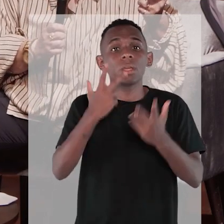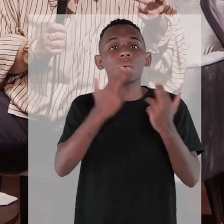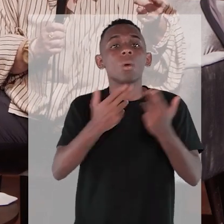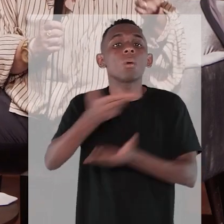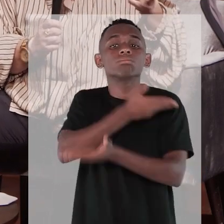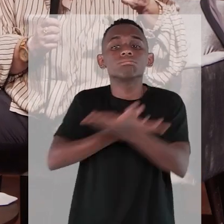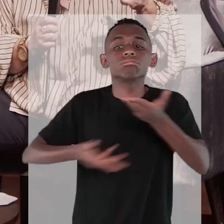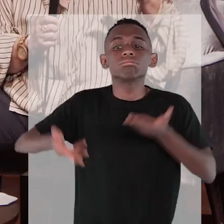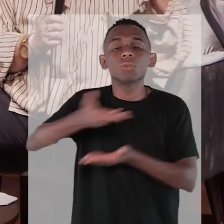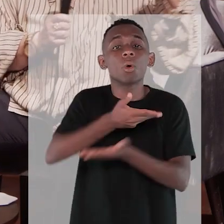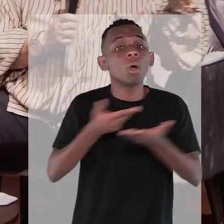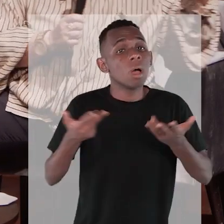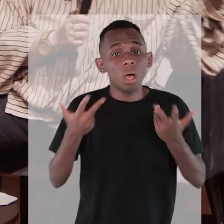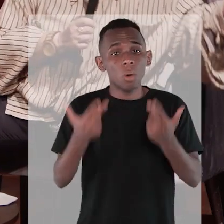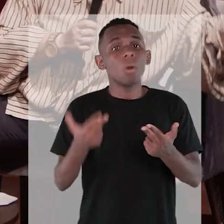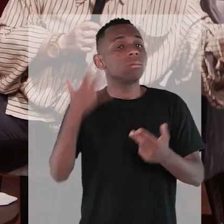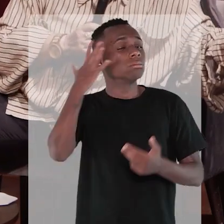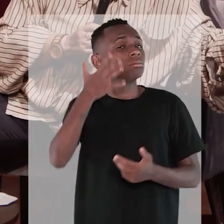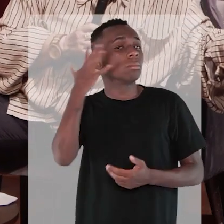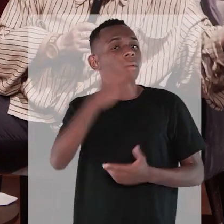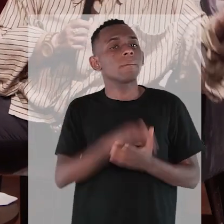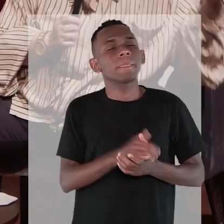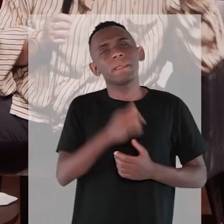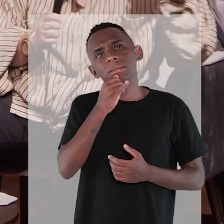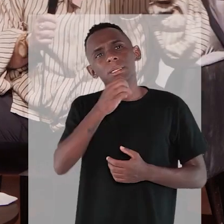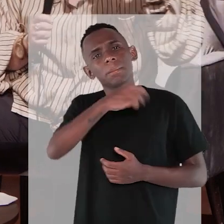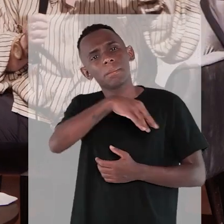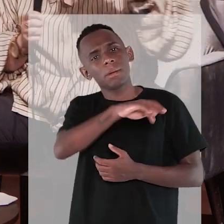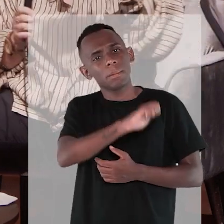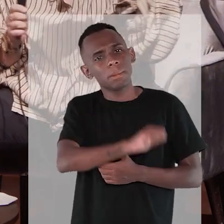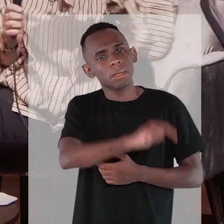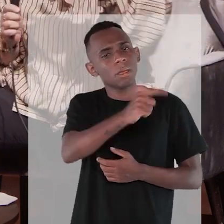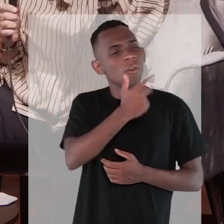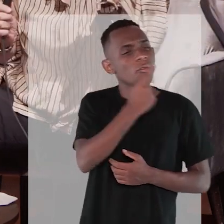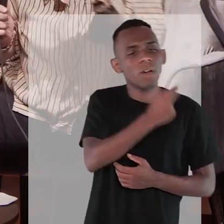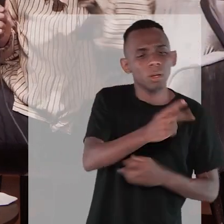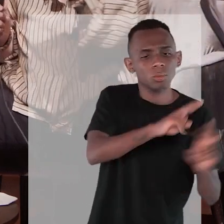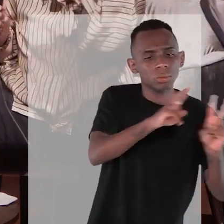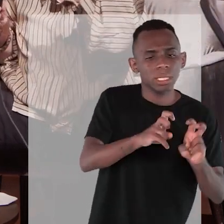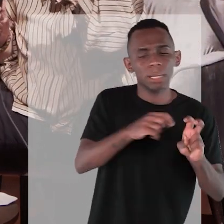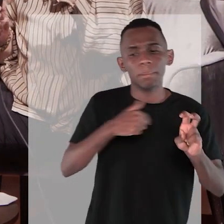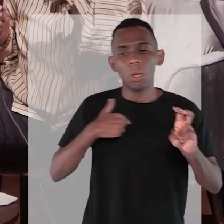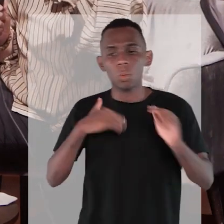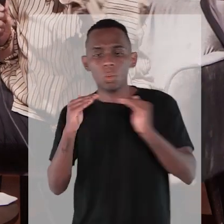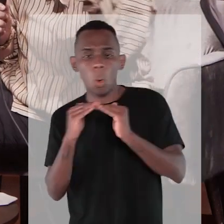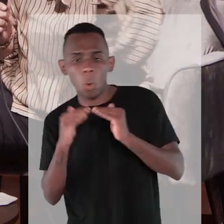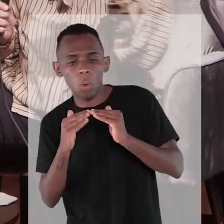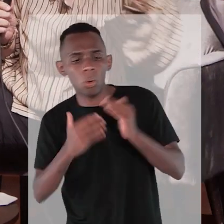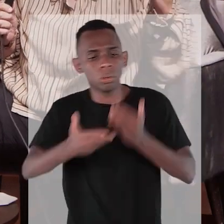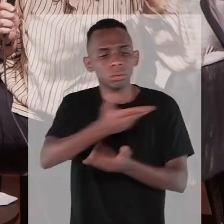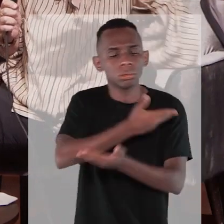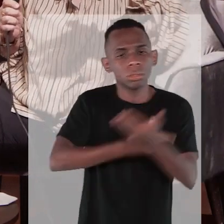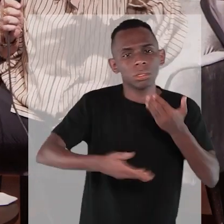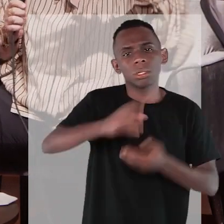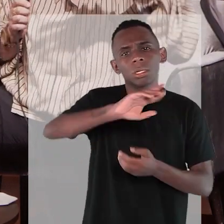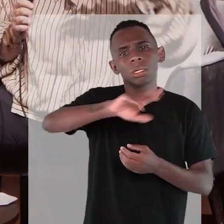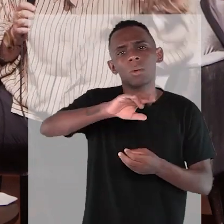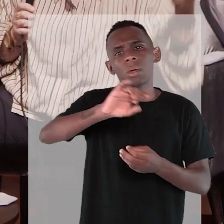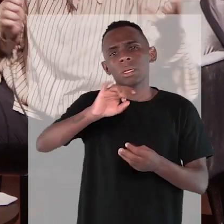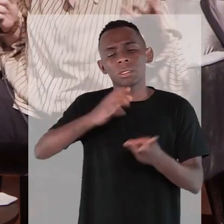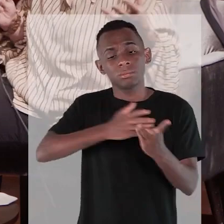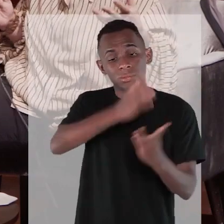Conversando. Então, tem hora que eu falo, não, Miguel disse isso. Então, não ficaram 3